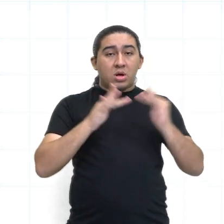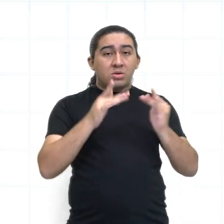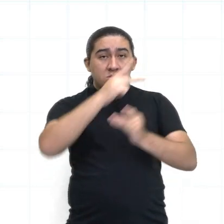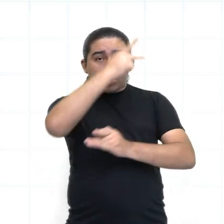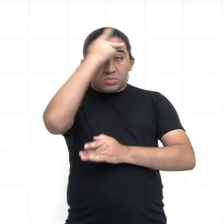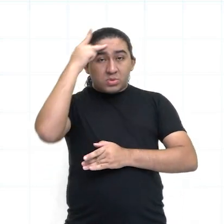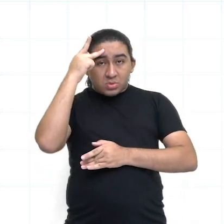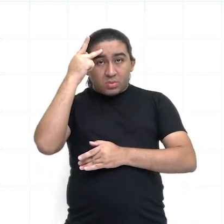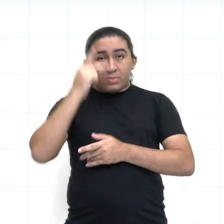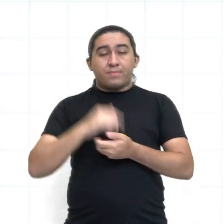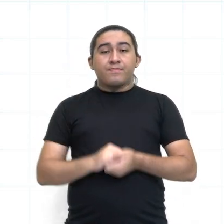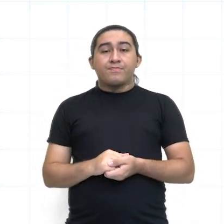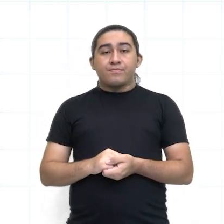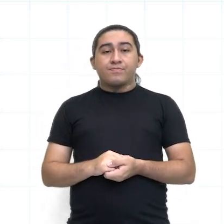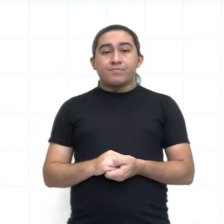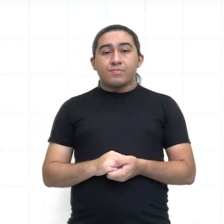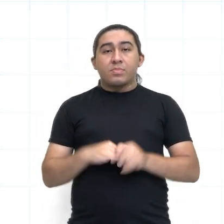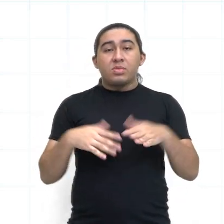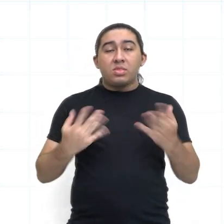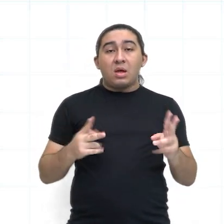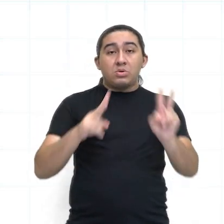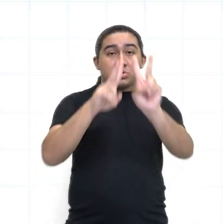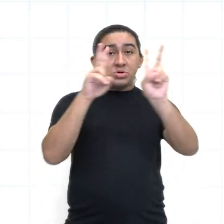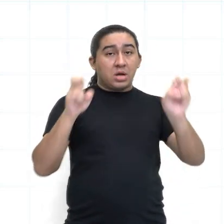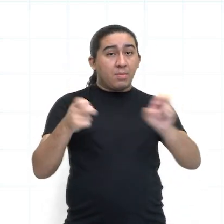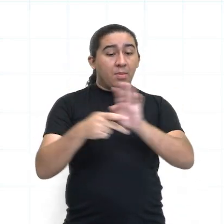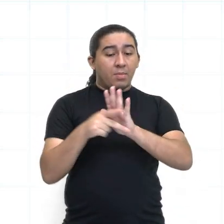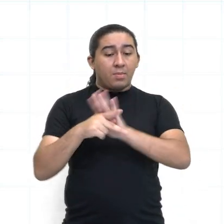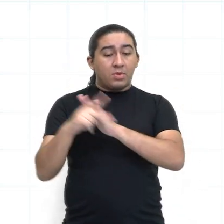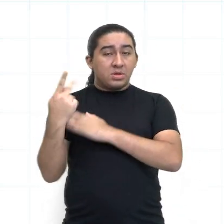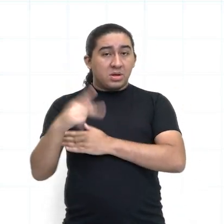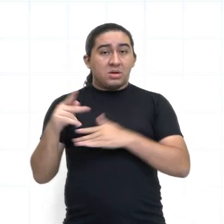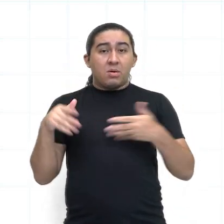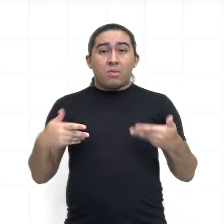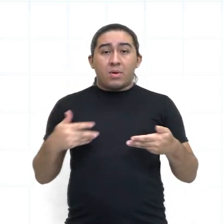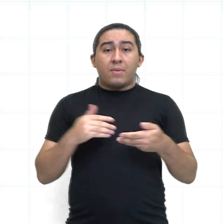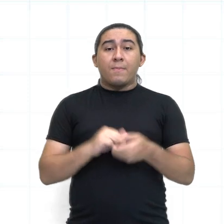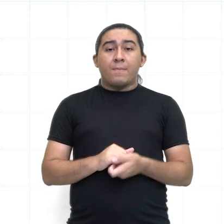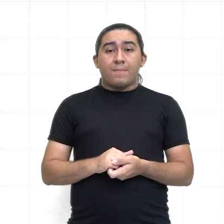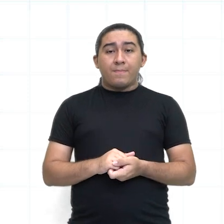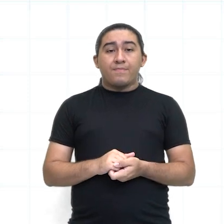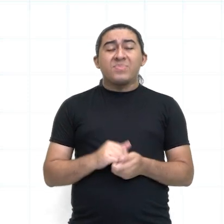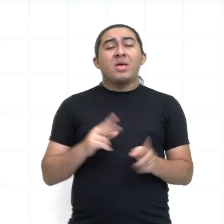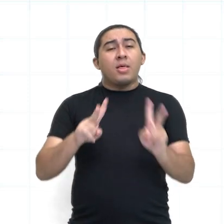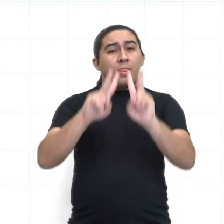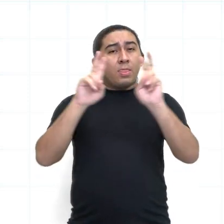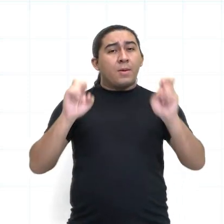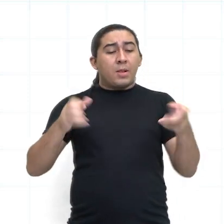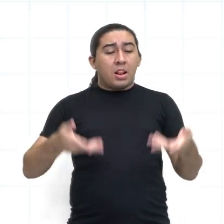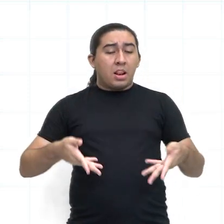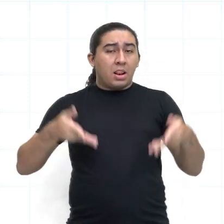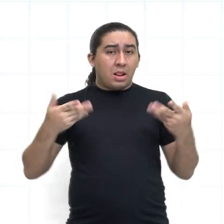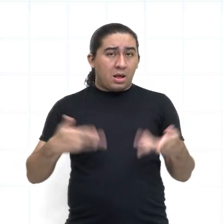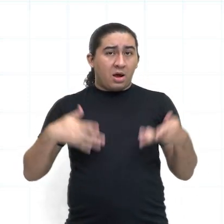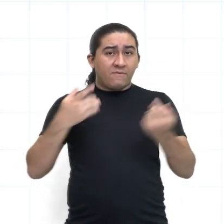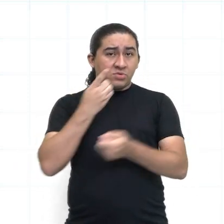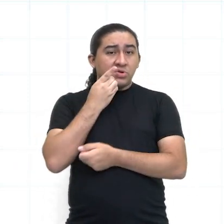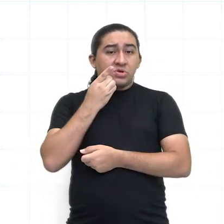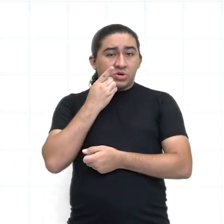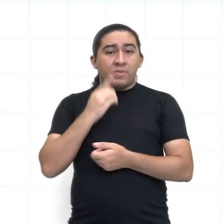pessoas. Então, os temas do impressionismo eram o quê? Eram temas leves, temas do